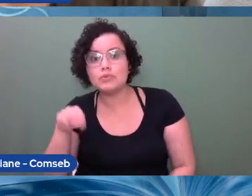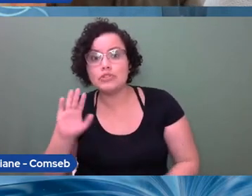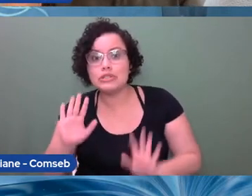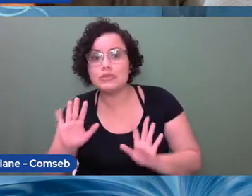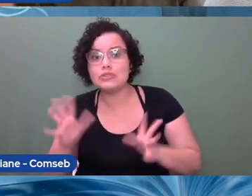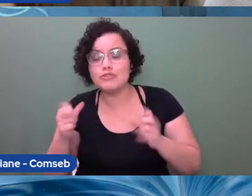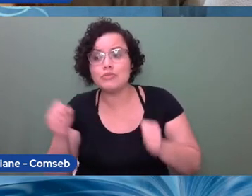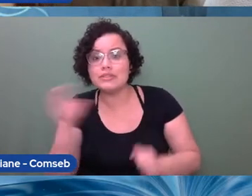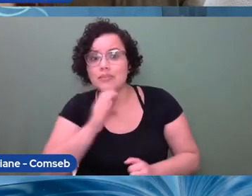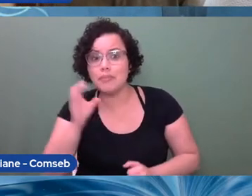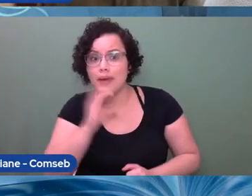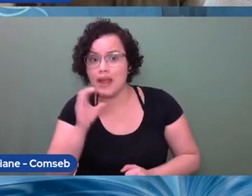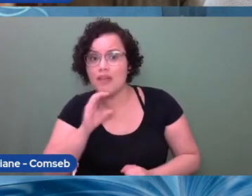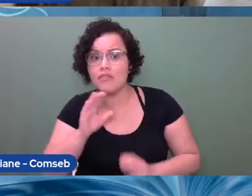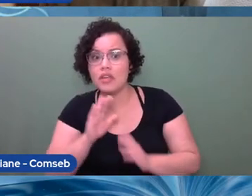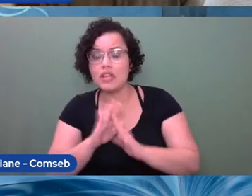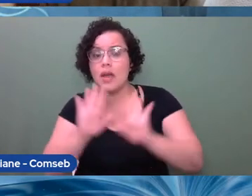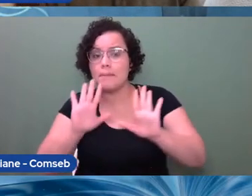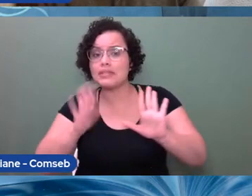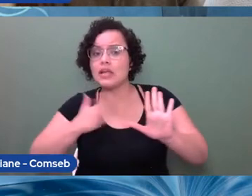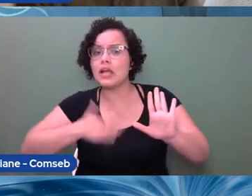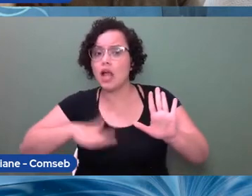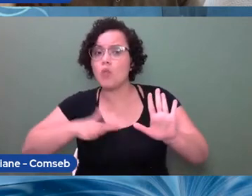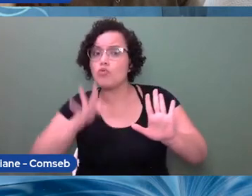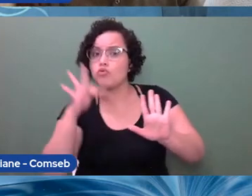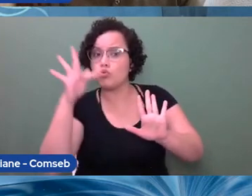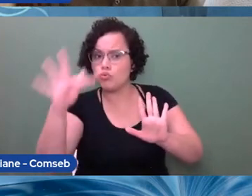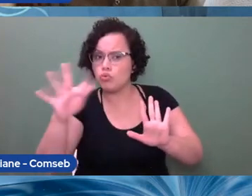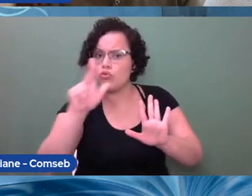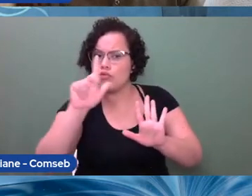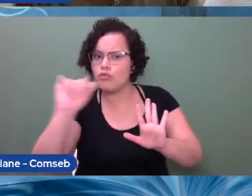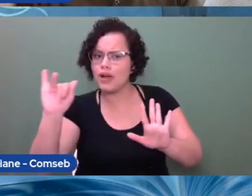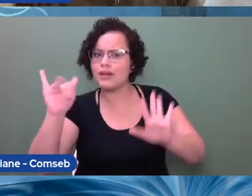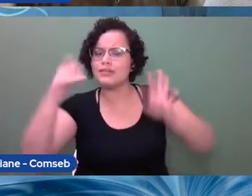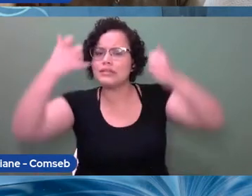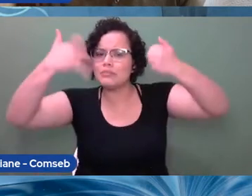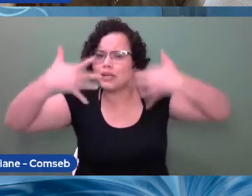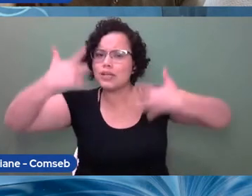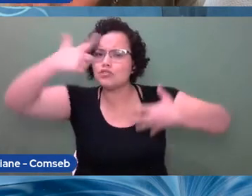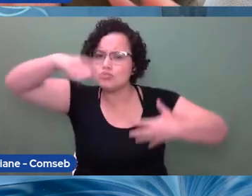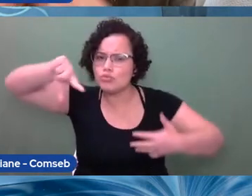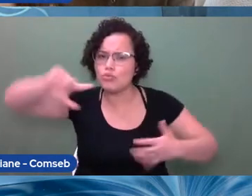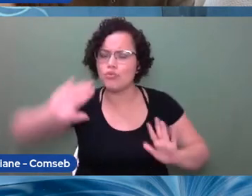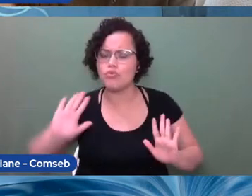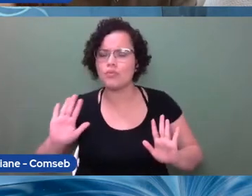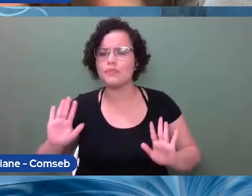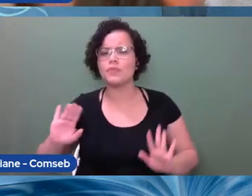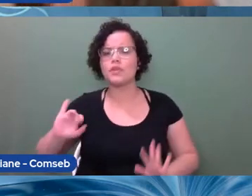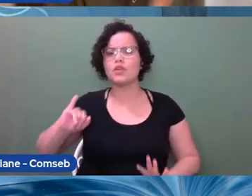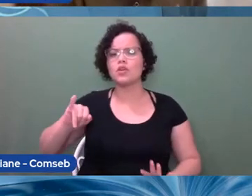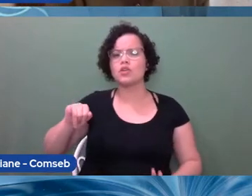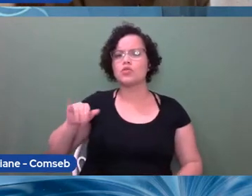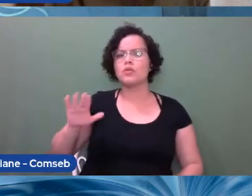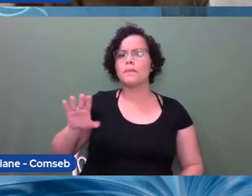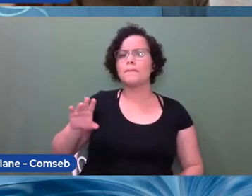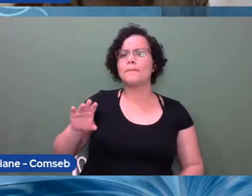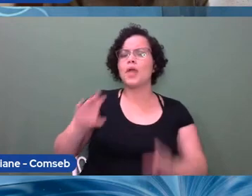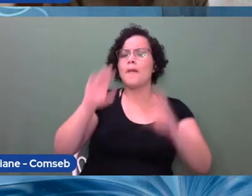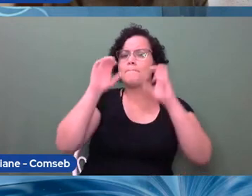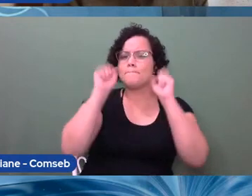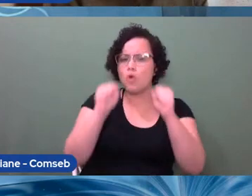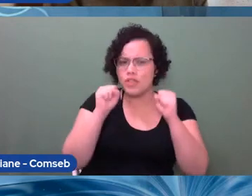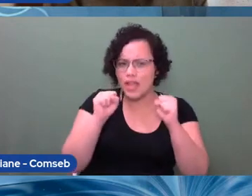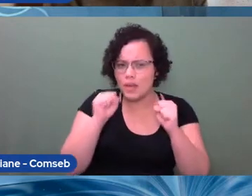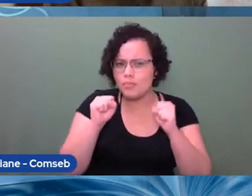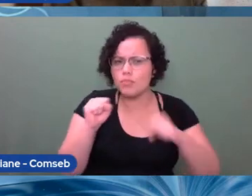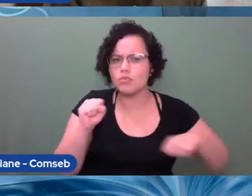desses aspectos e vamos no futuro voltar a eles. Então, para o Júlio, é possível conceber o espírito sem a matéria e a matéria sem o espírito,